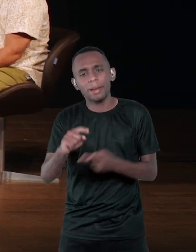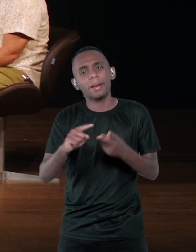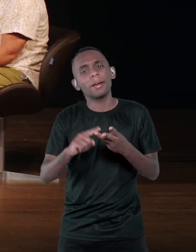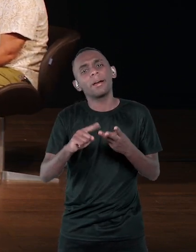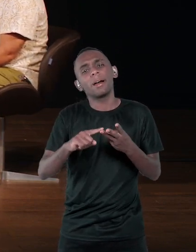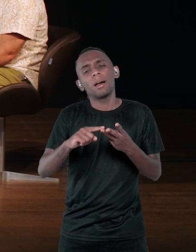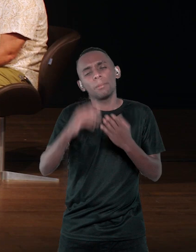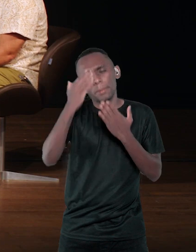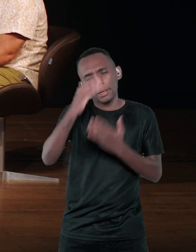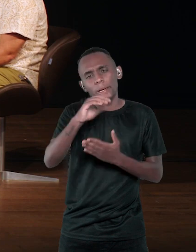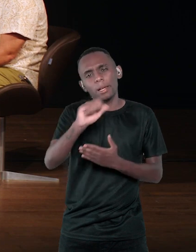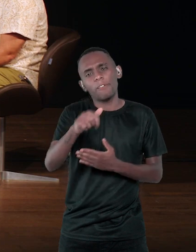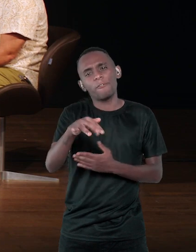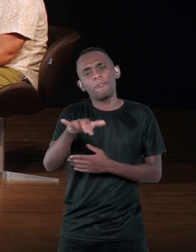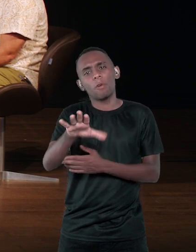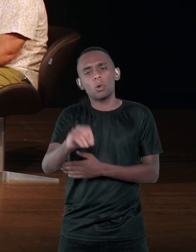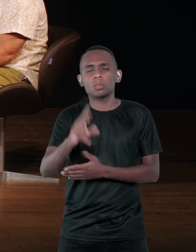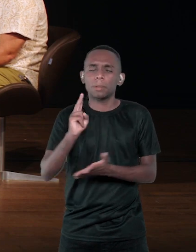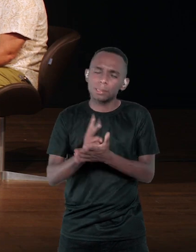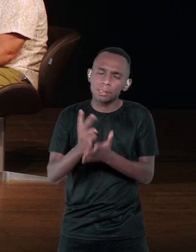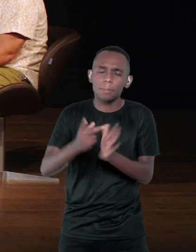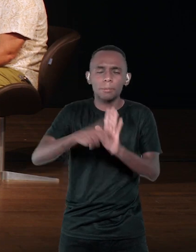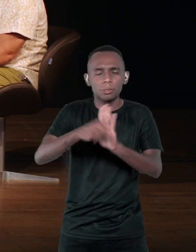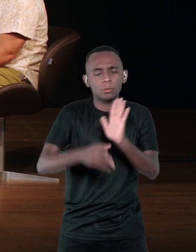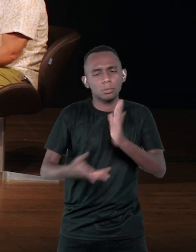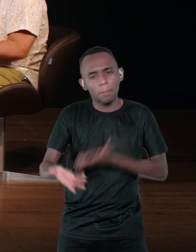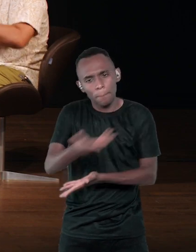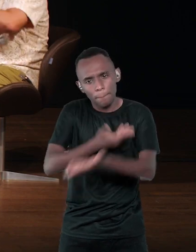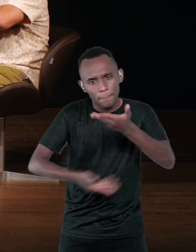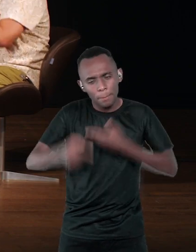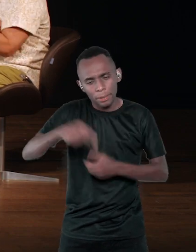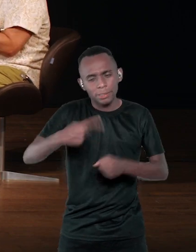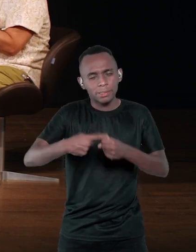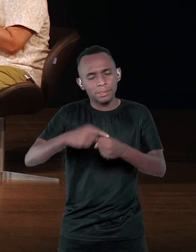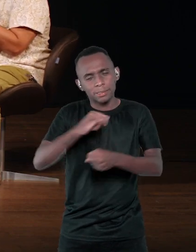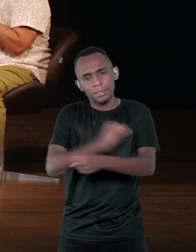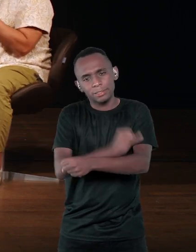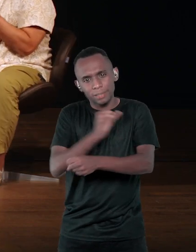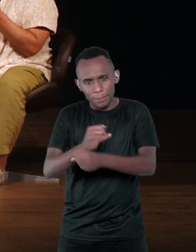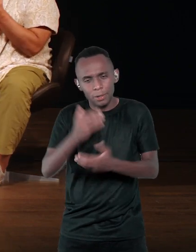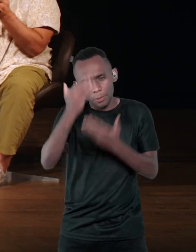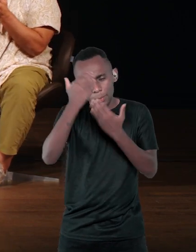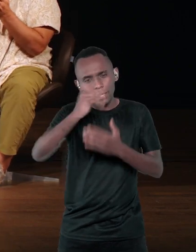trazer sempre um papo para a nossa cidade. Então, bom proveito a todos, gente. Obrigado.